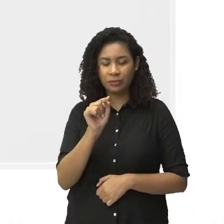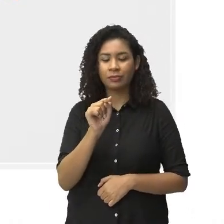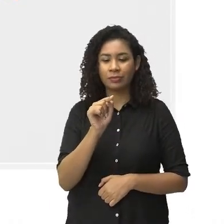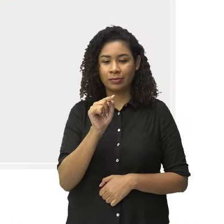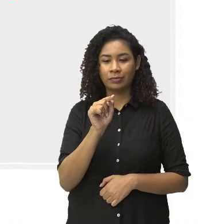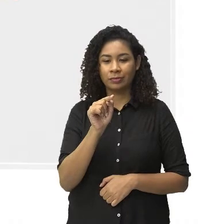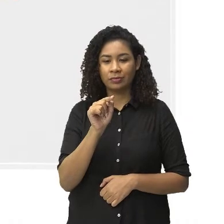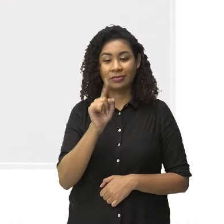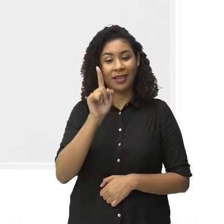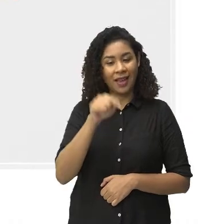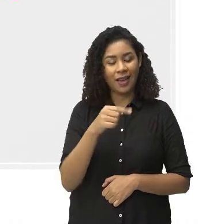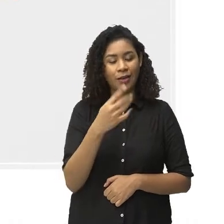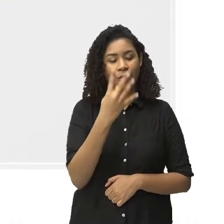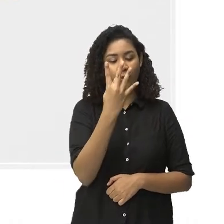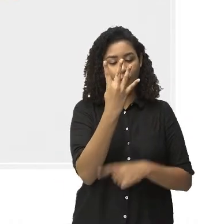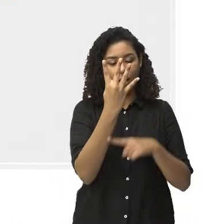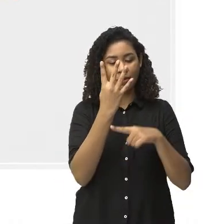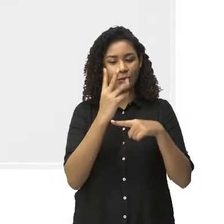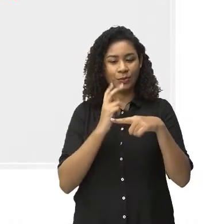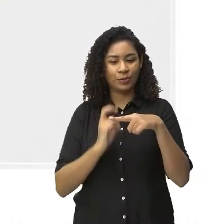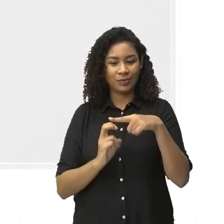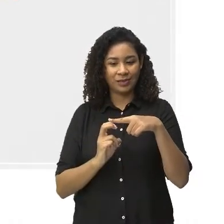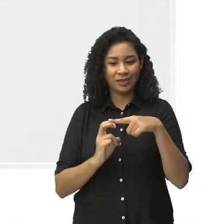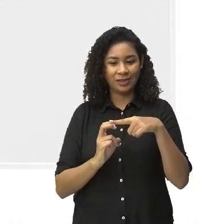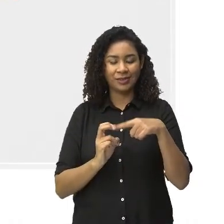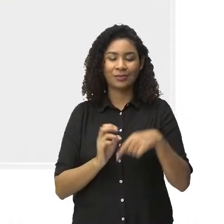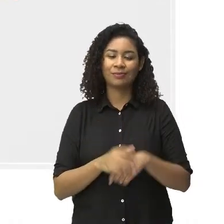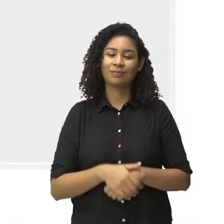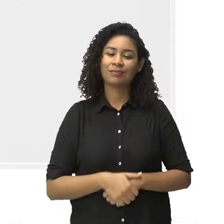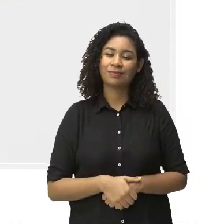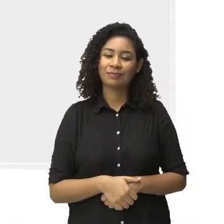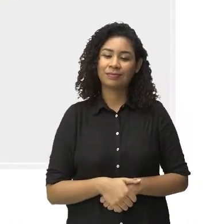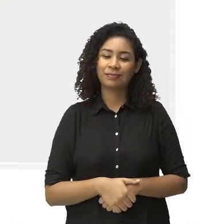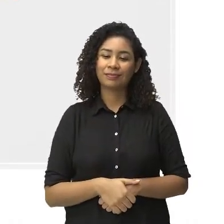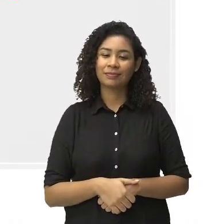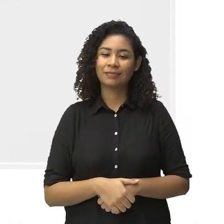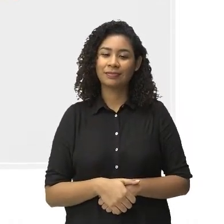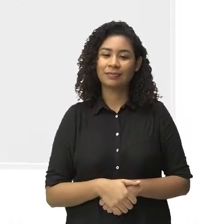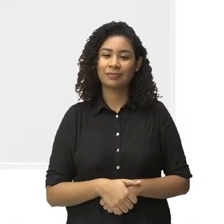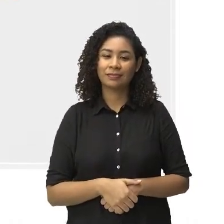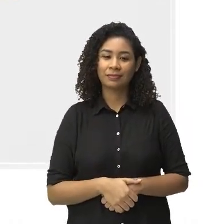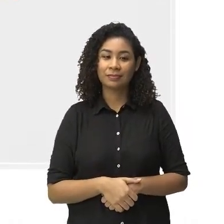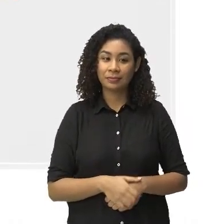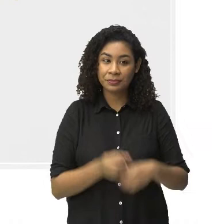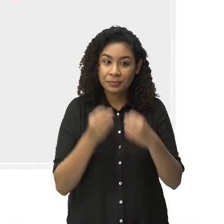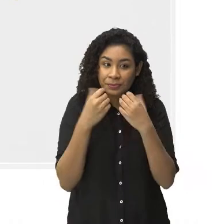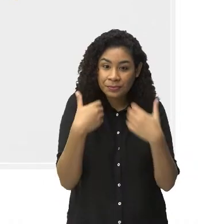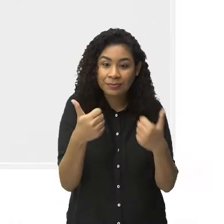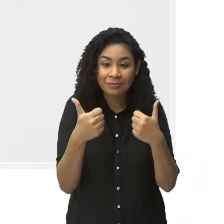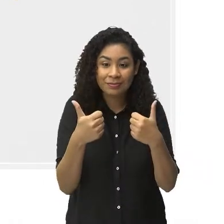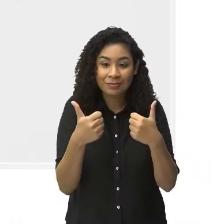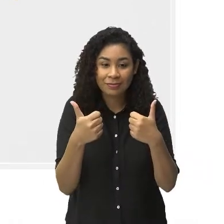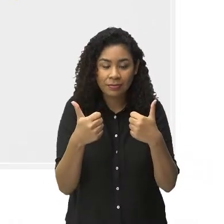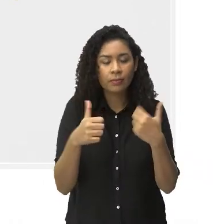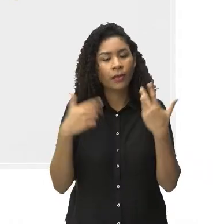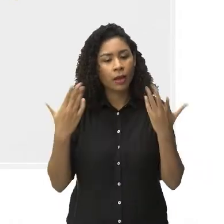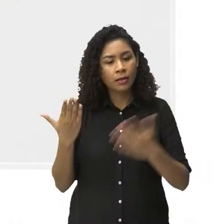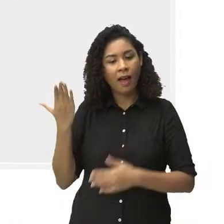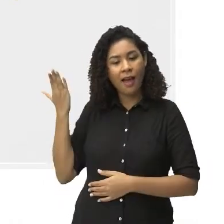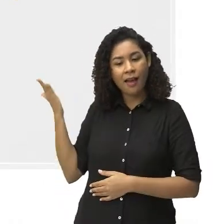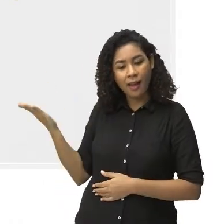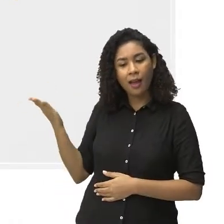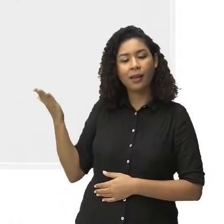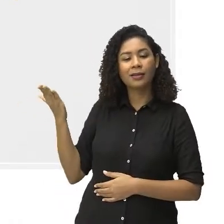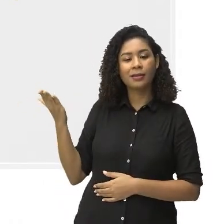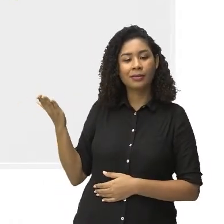de 4/5, ou seja, menos de 1 unidade. Tá certo, pessoal? Então é desse jeito que vocês